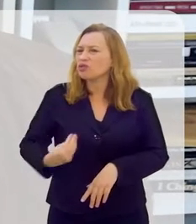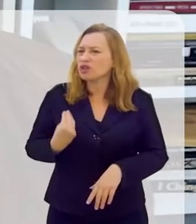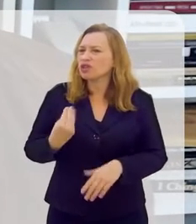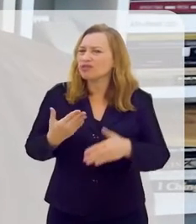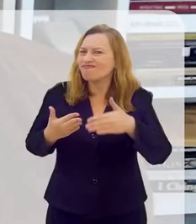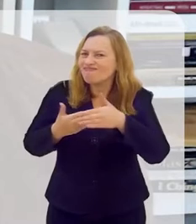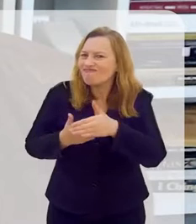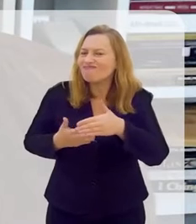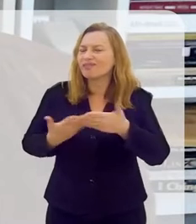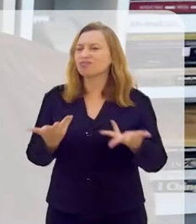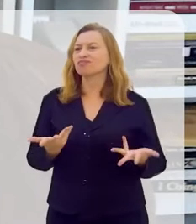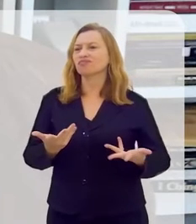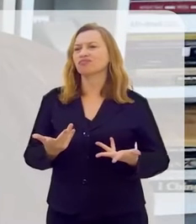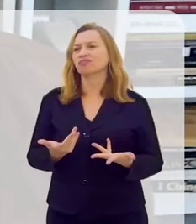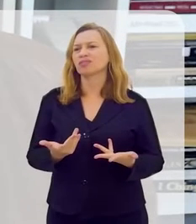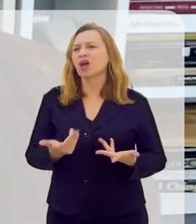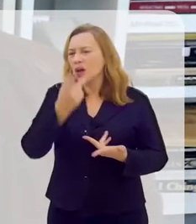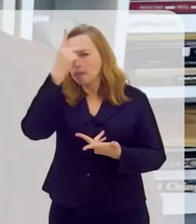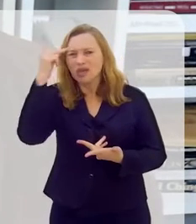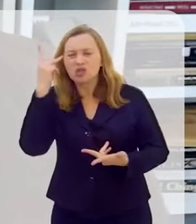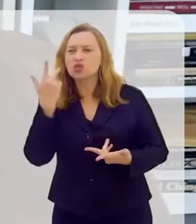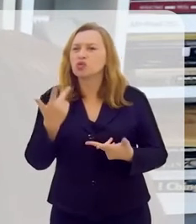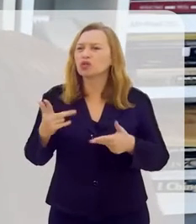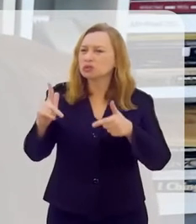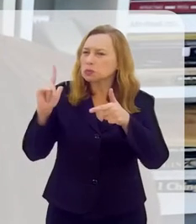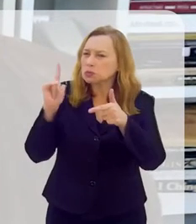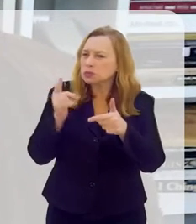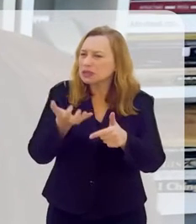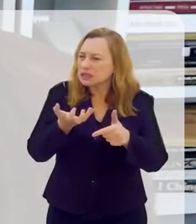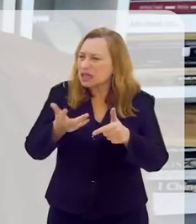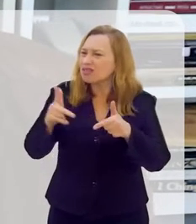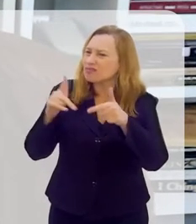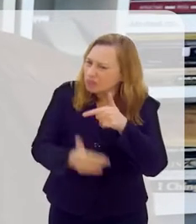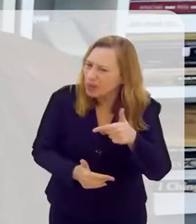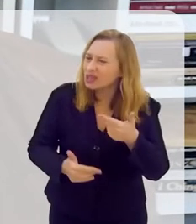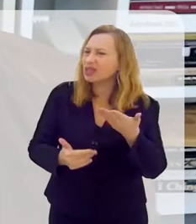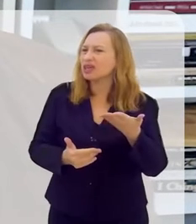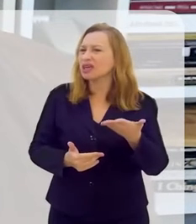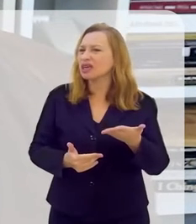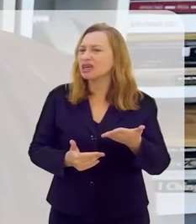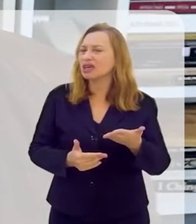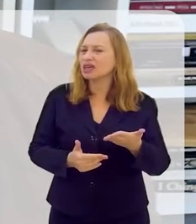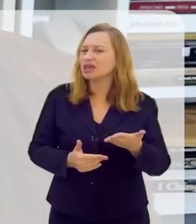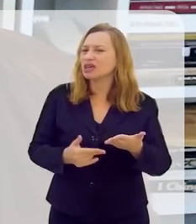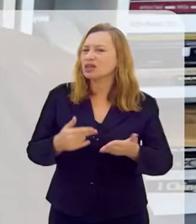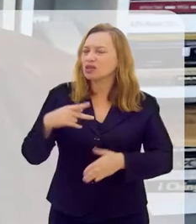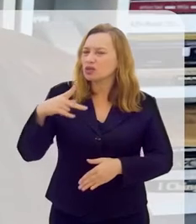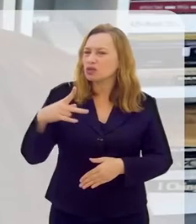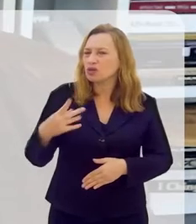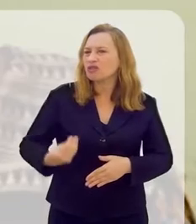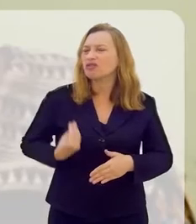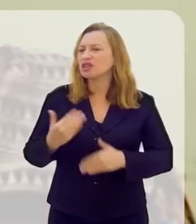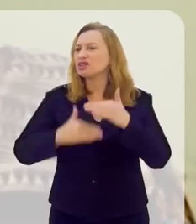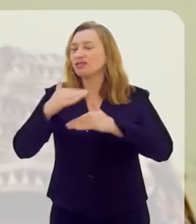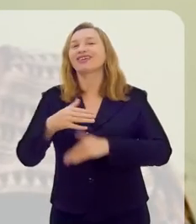por causa disso? De pessoas que tentaram de uma forma, obstar sua